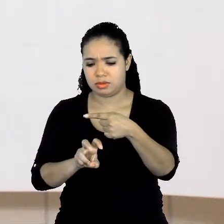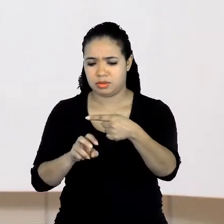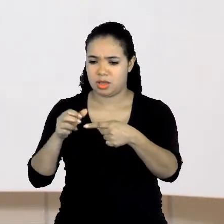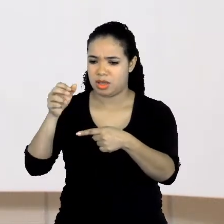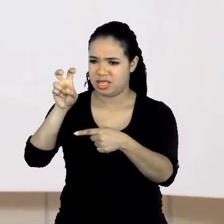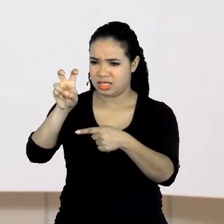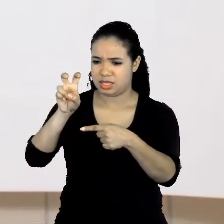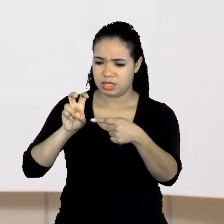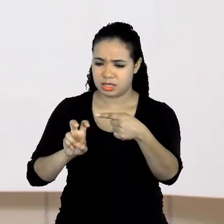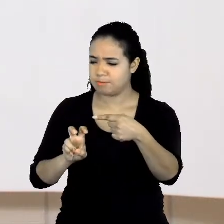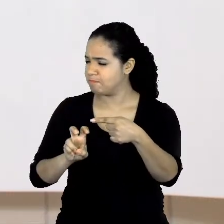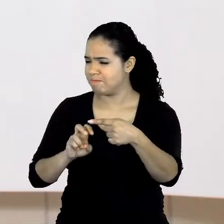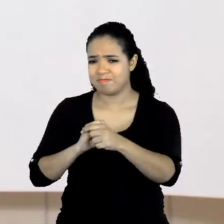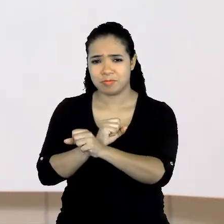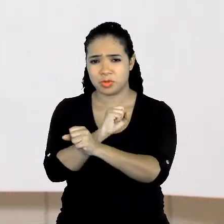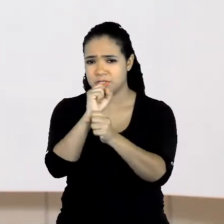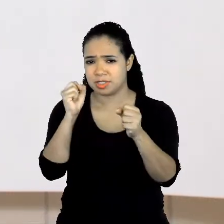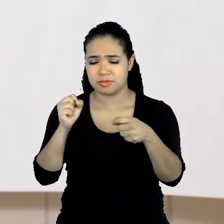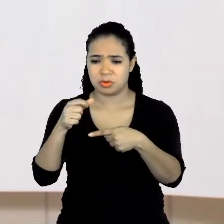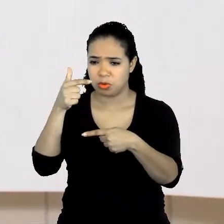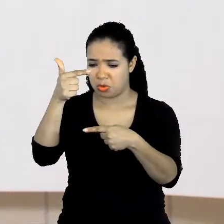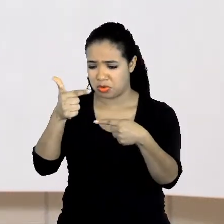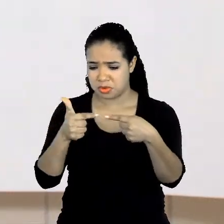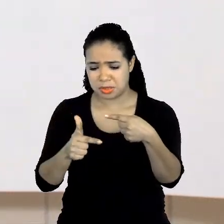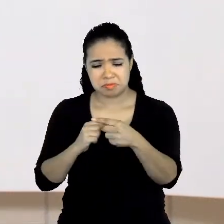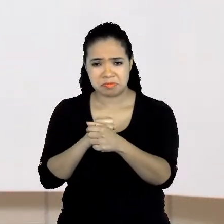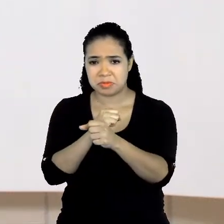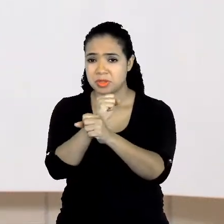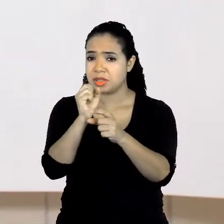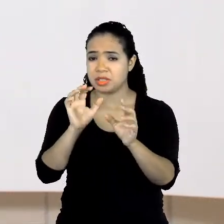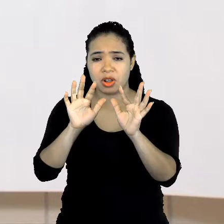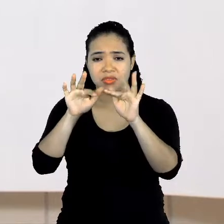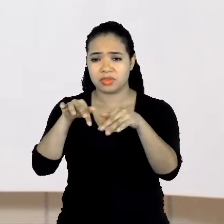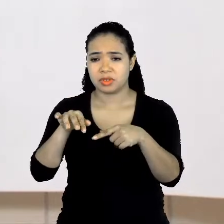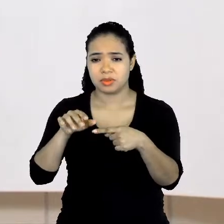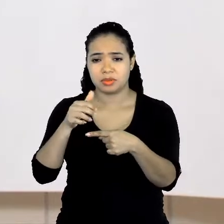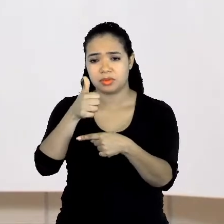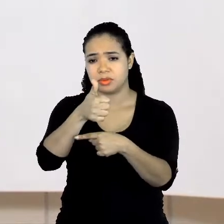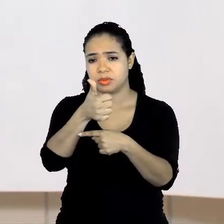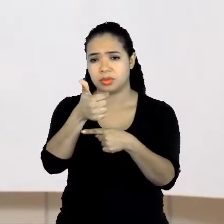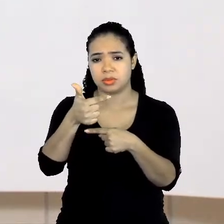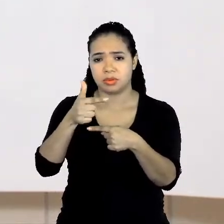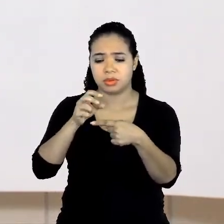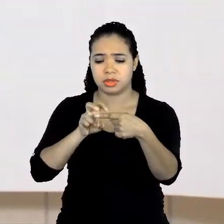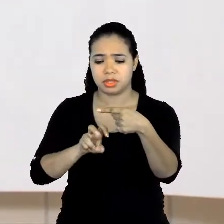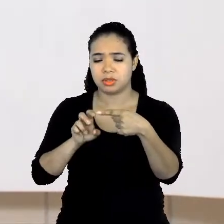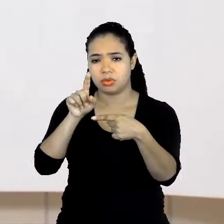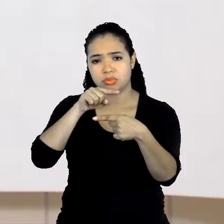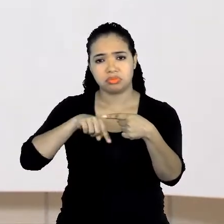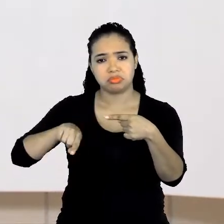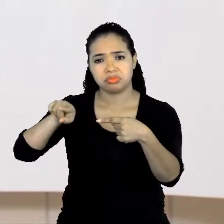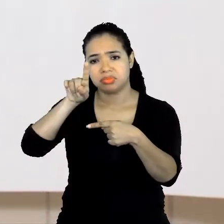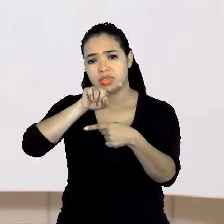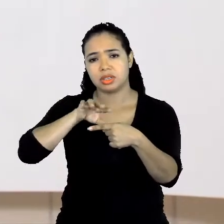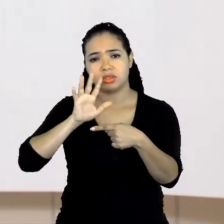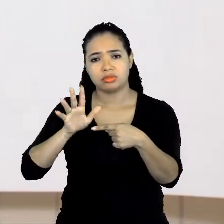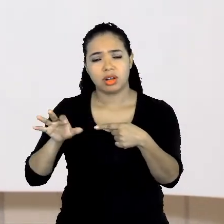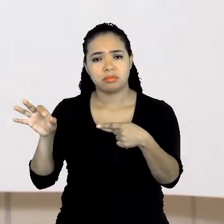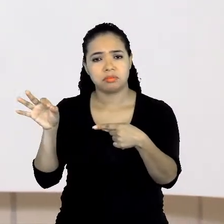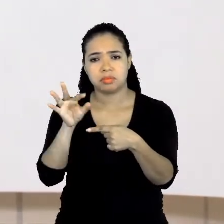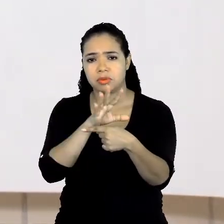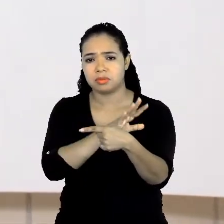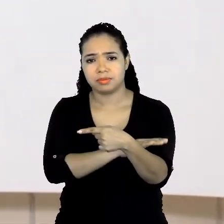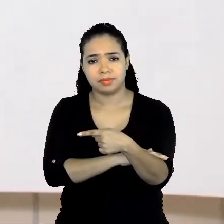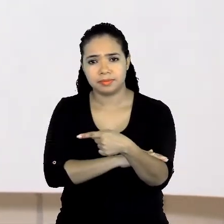turma. Então, eu já encontrei a fração irredutível. Ó, 12 quintos eu já encontrei. Acabou. Outro